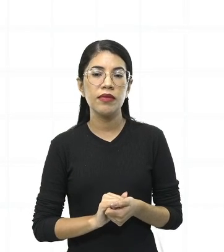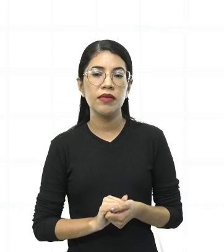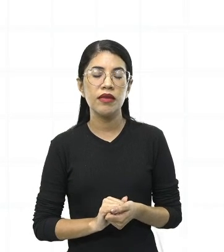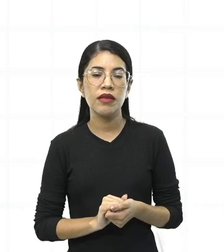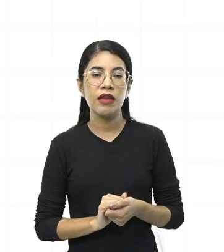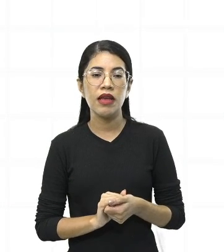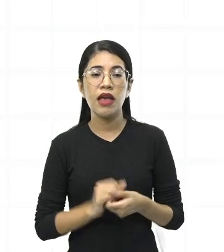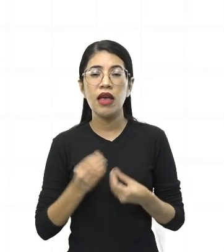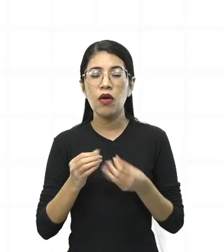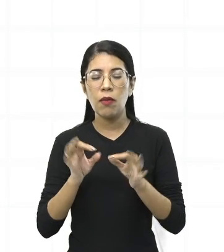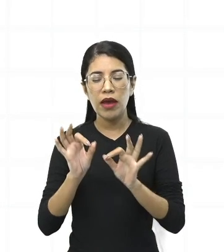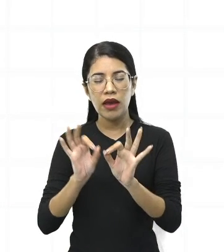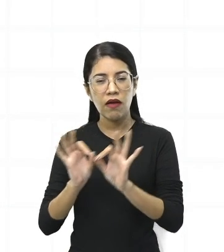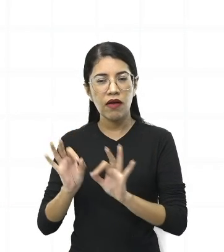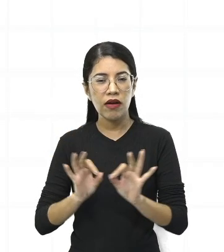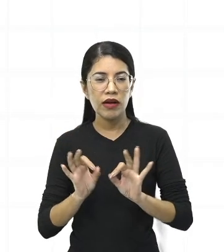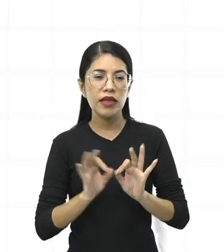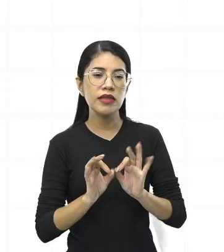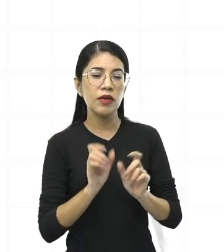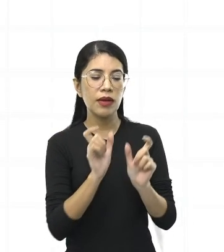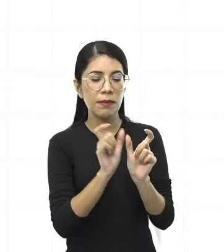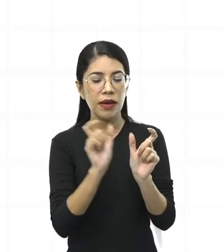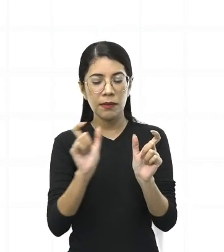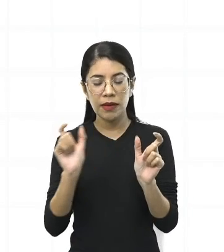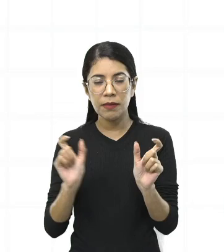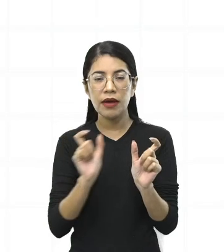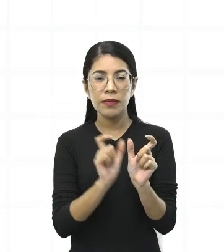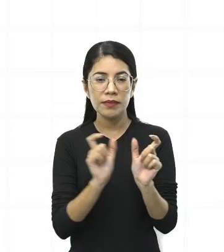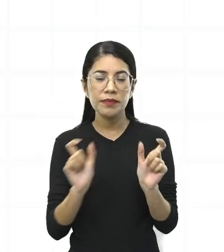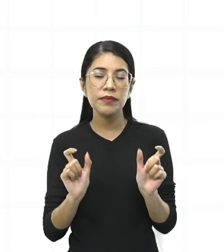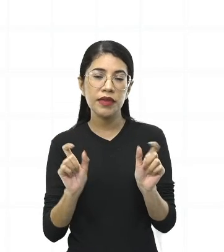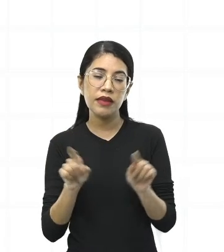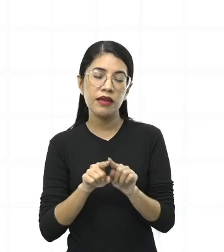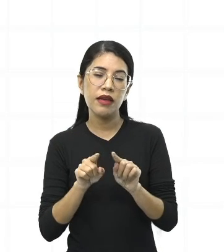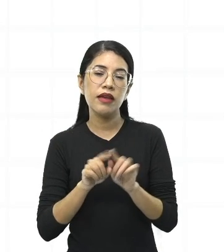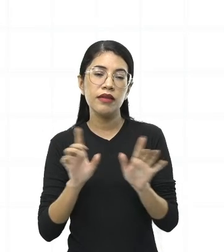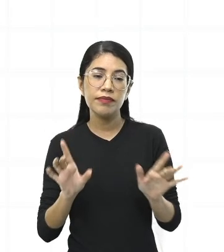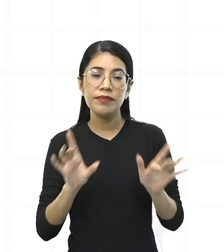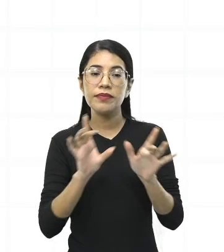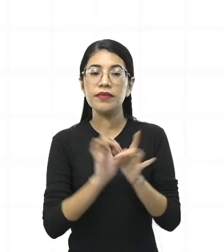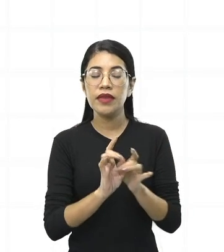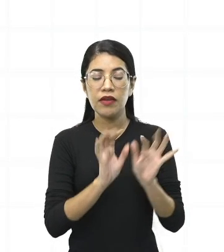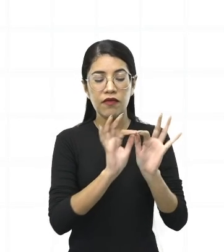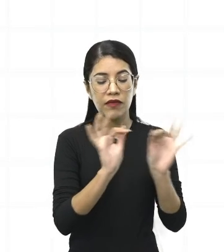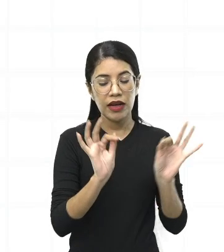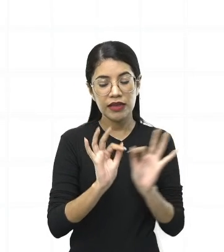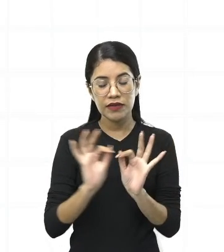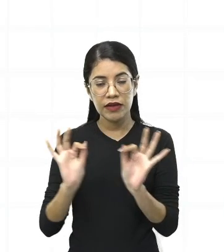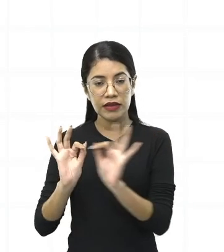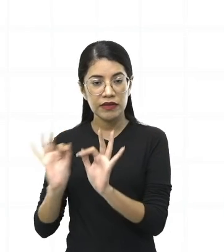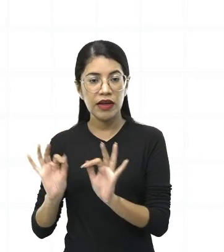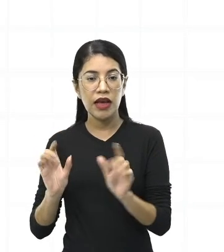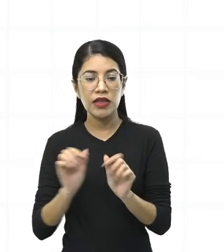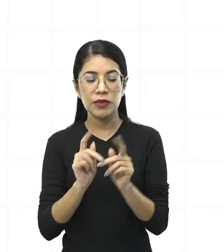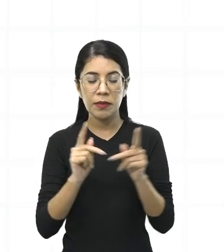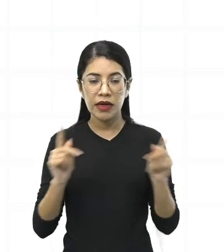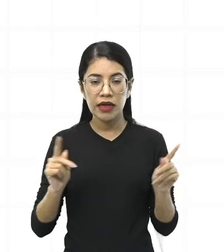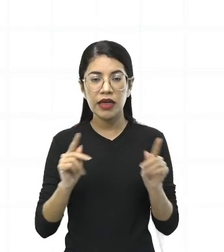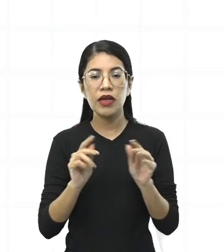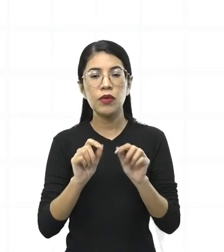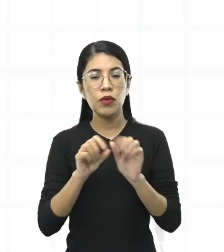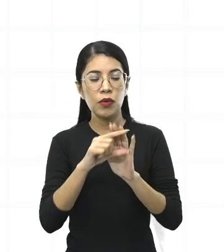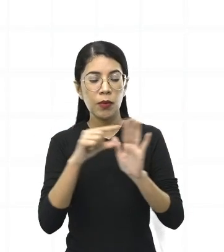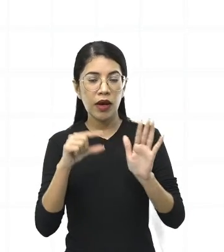da disposição e da correta utilização das palavras que propiciam a ligação entre frases, períodos e parágrafos de